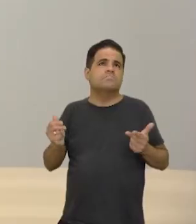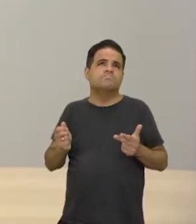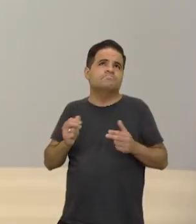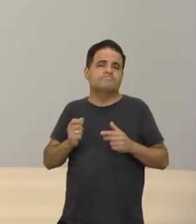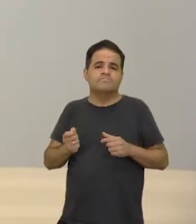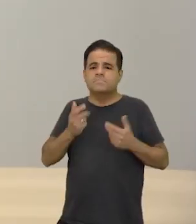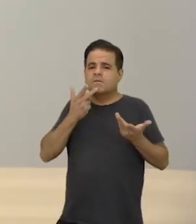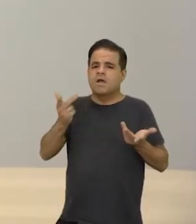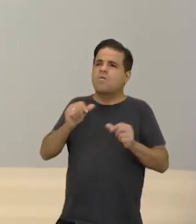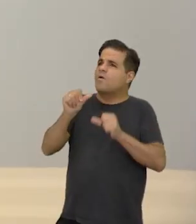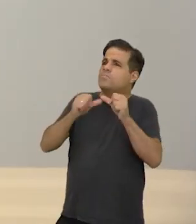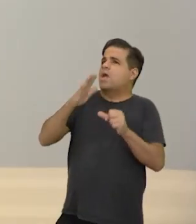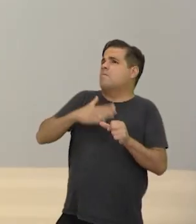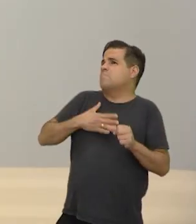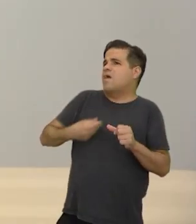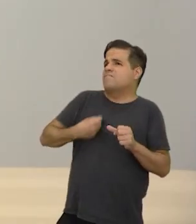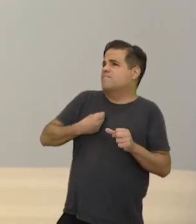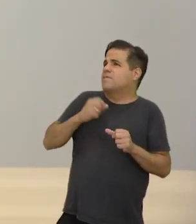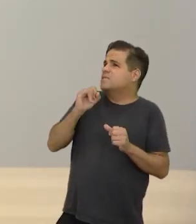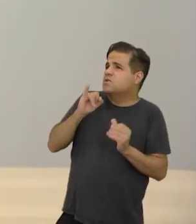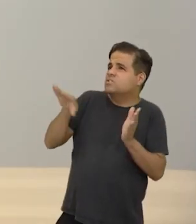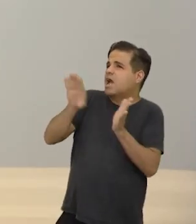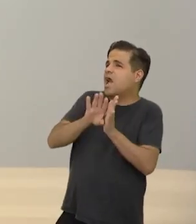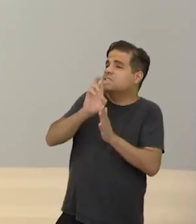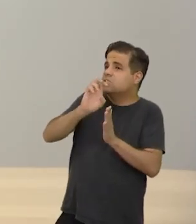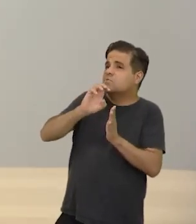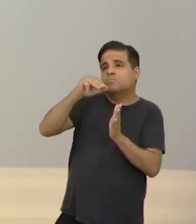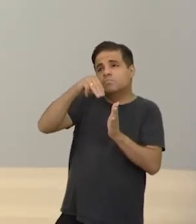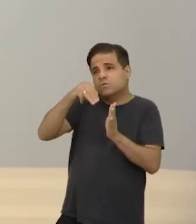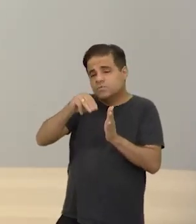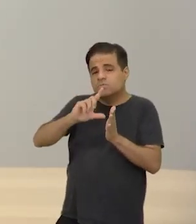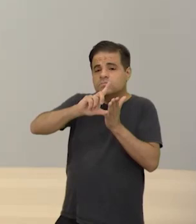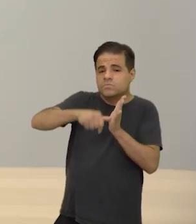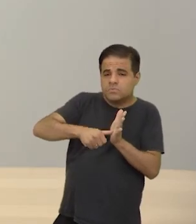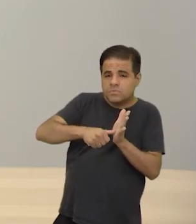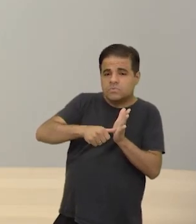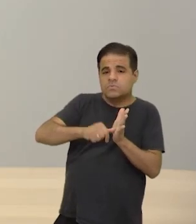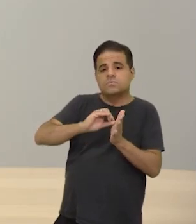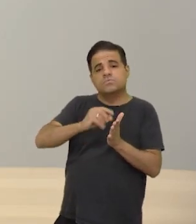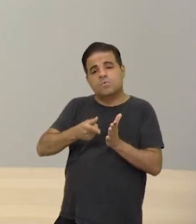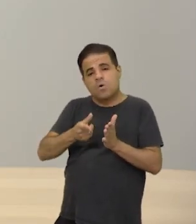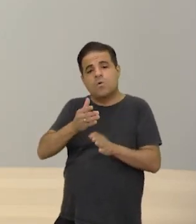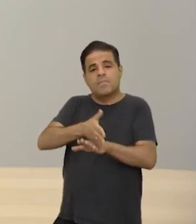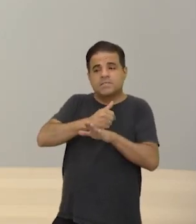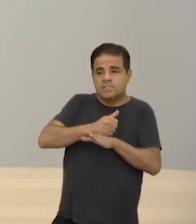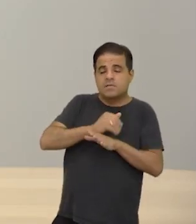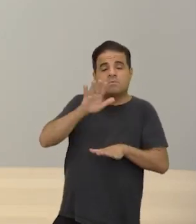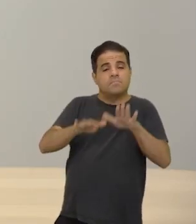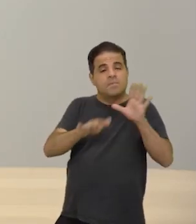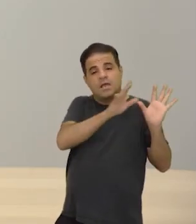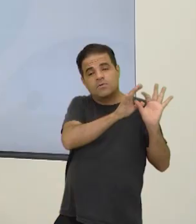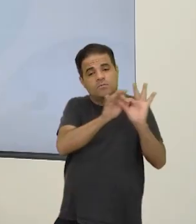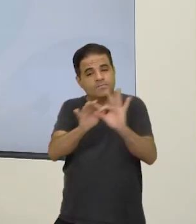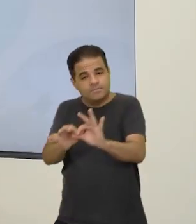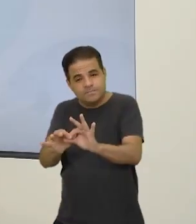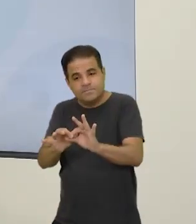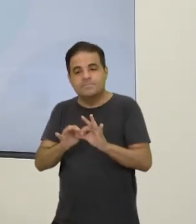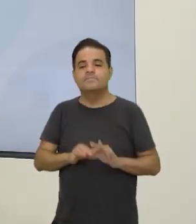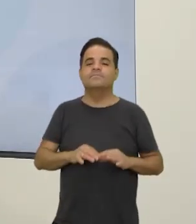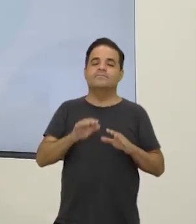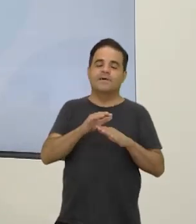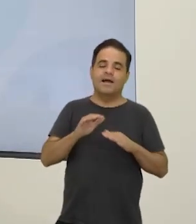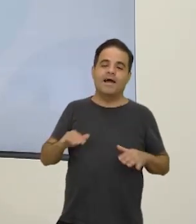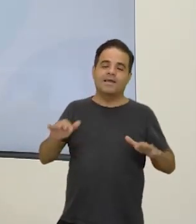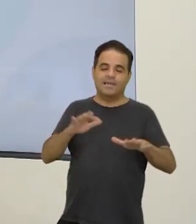eu penso assim, o que vai mudar na minha vida se eu chegar 5 minutos mais cedo ou mais tarde? Dependendo da situação e do contexto, né? Agora, eu não sei qual é o contexto aí. José de Alencar, o autor